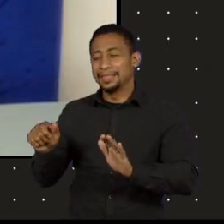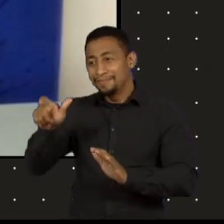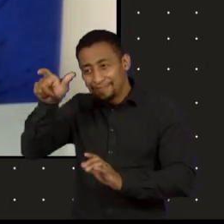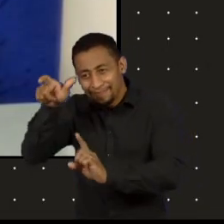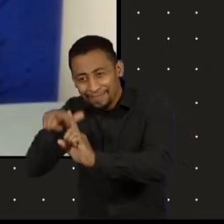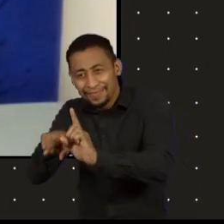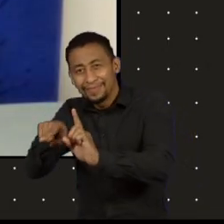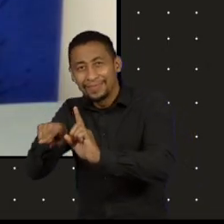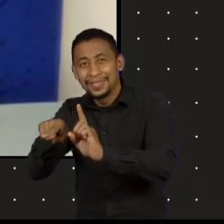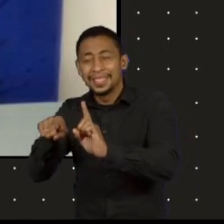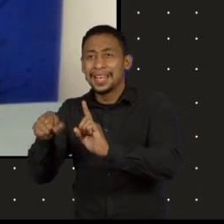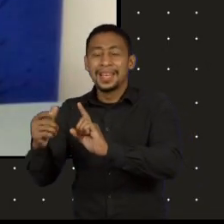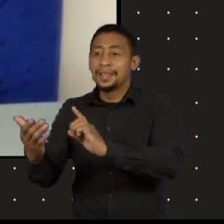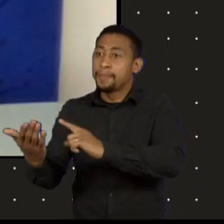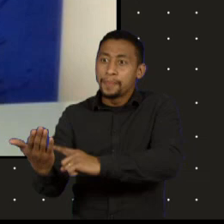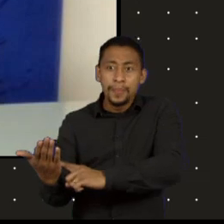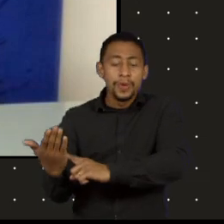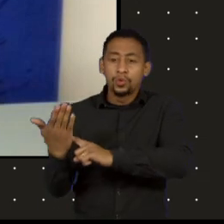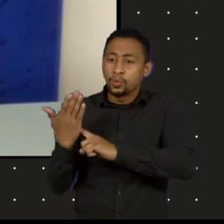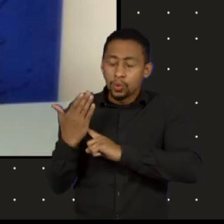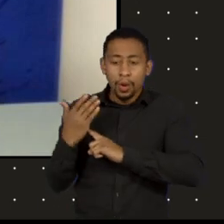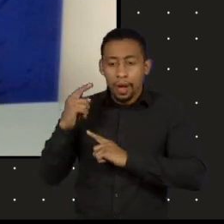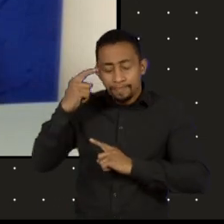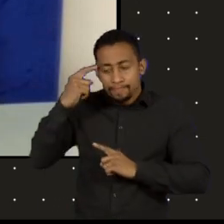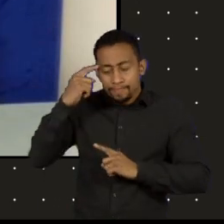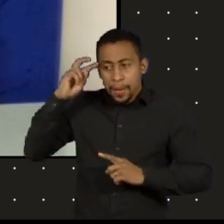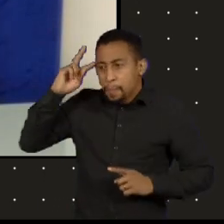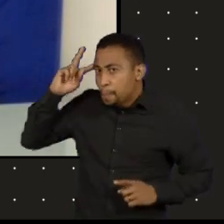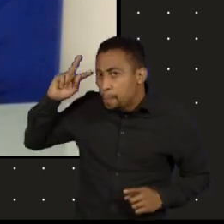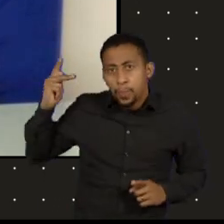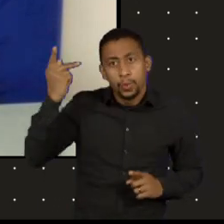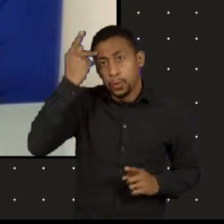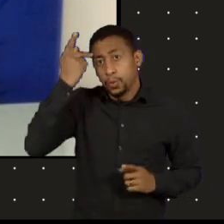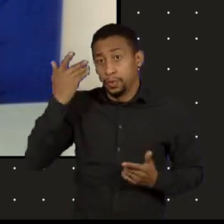foi a pessoa que também mudou a chave, né? Assim como o Antunes